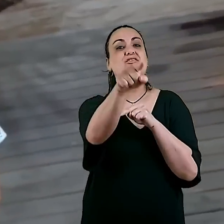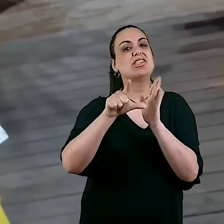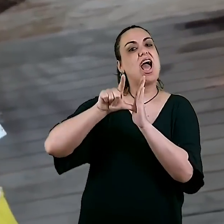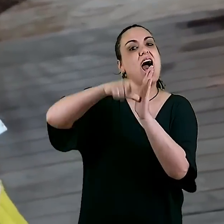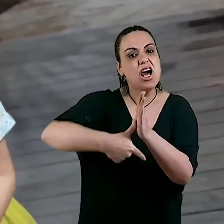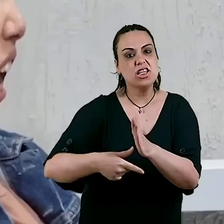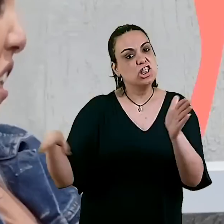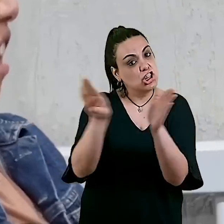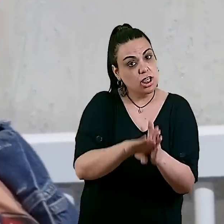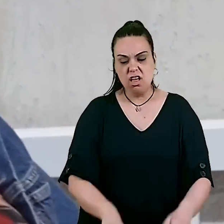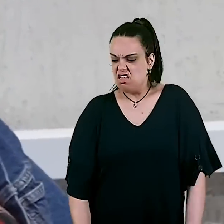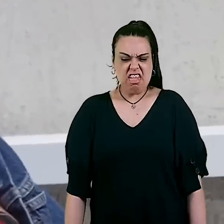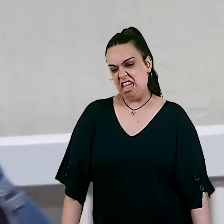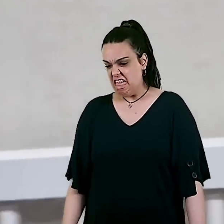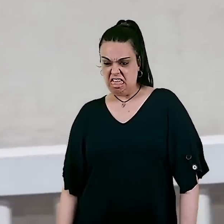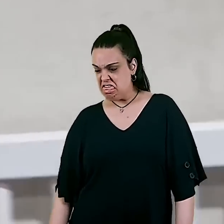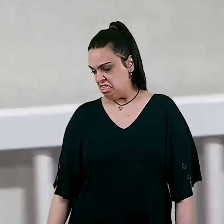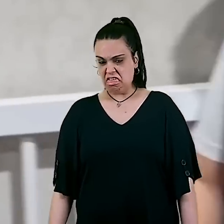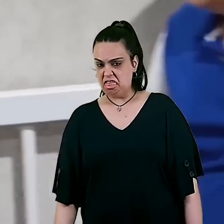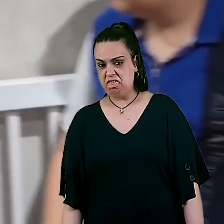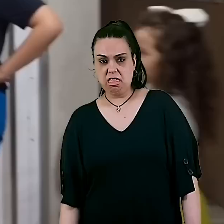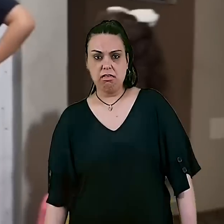chegou por último.